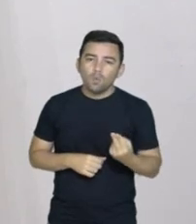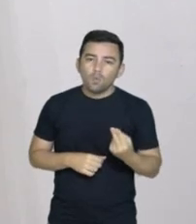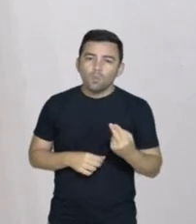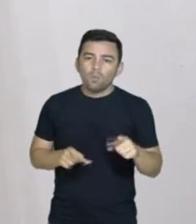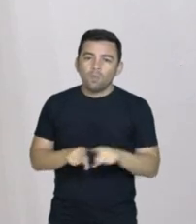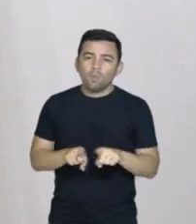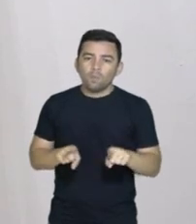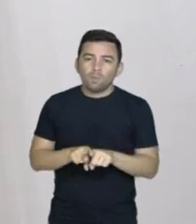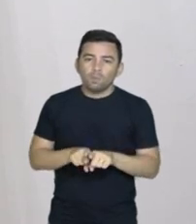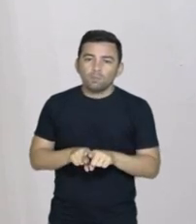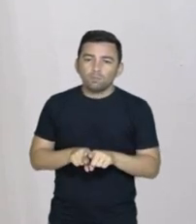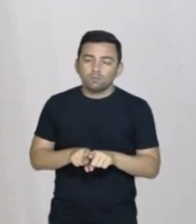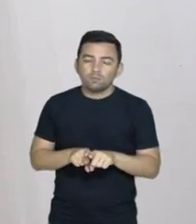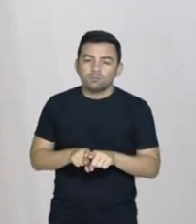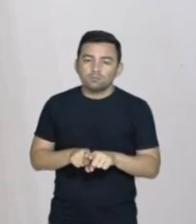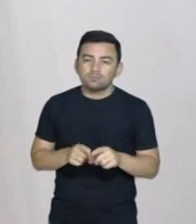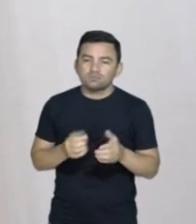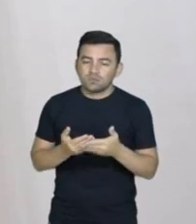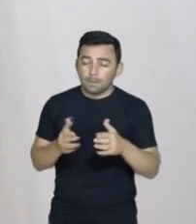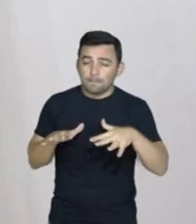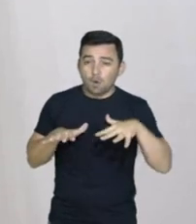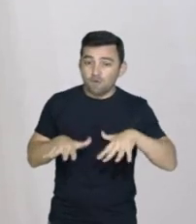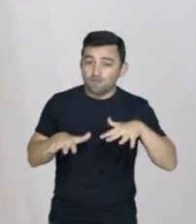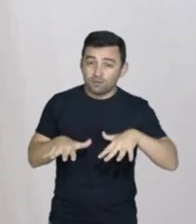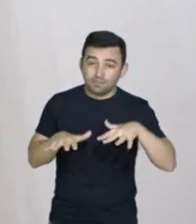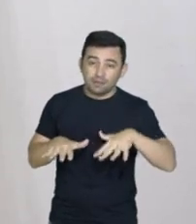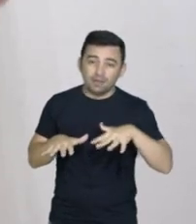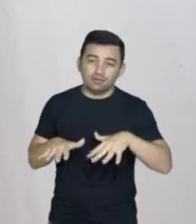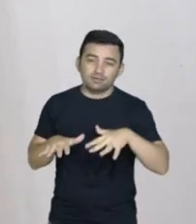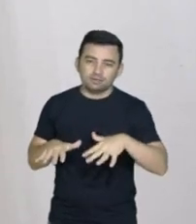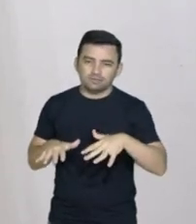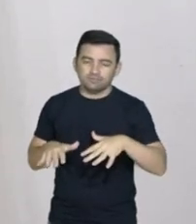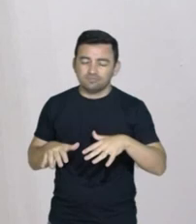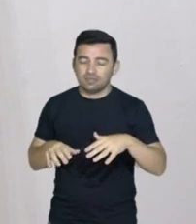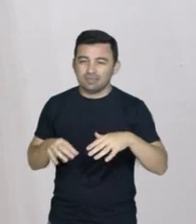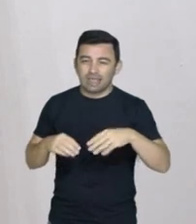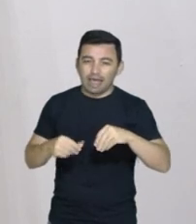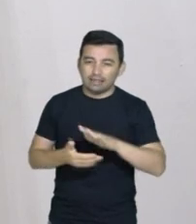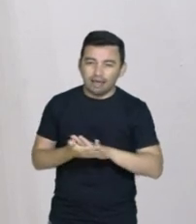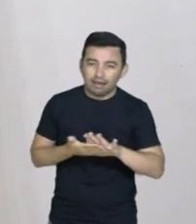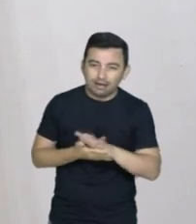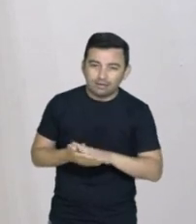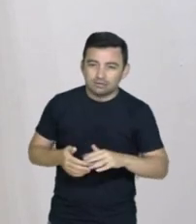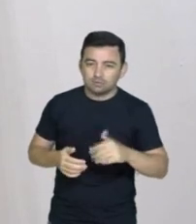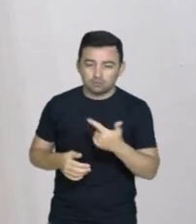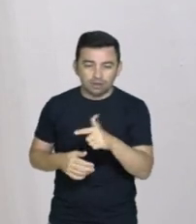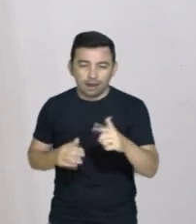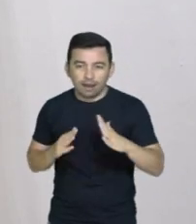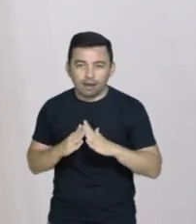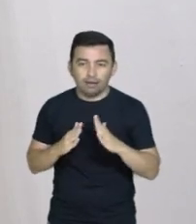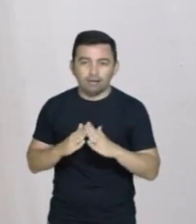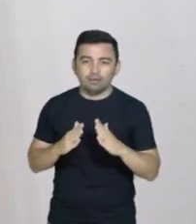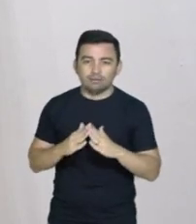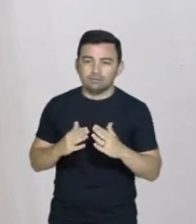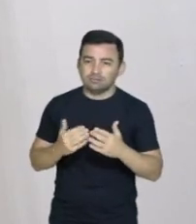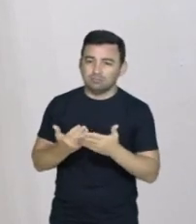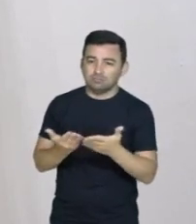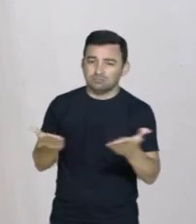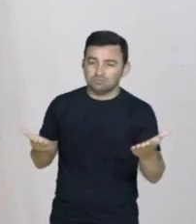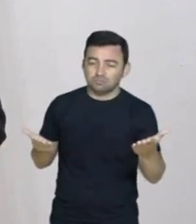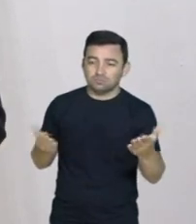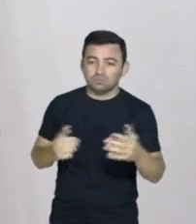parte desses movimentos sem terra sem casa que tem aí pelo